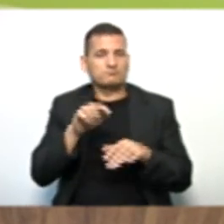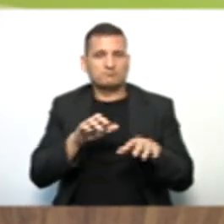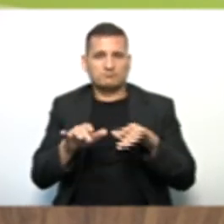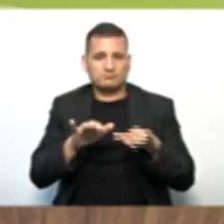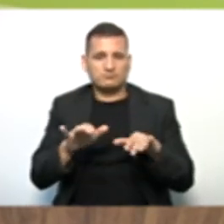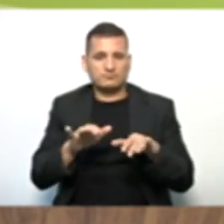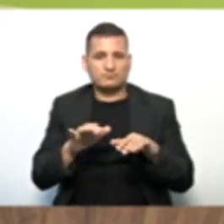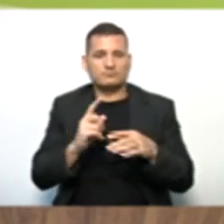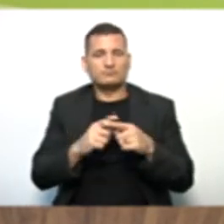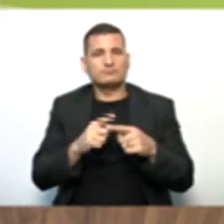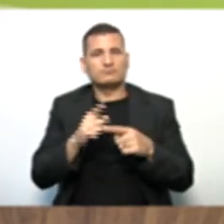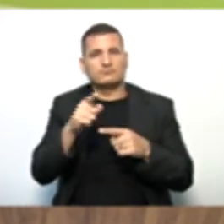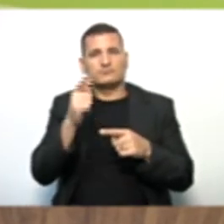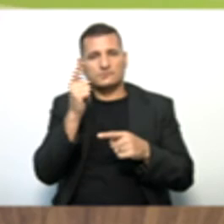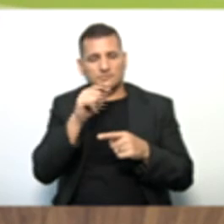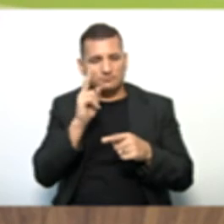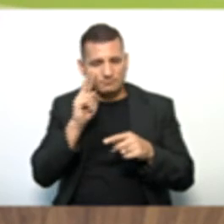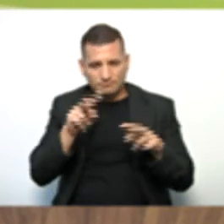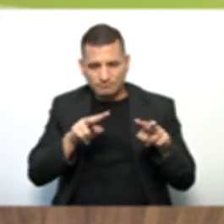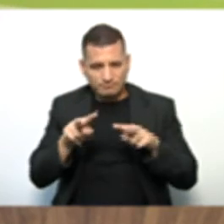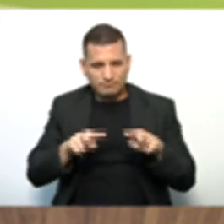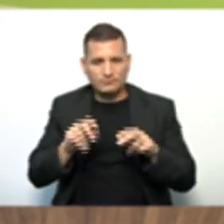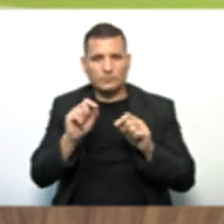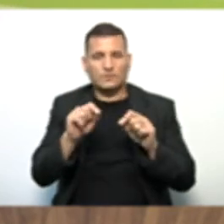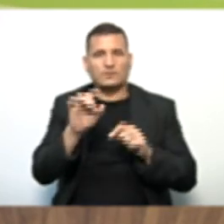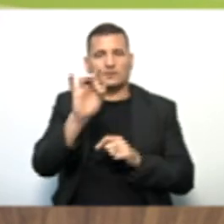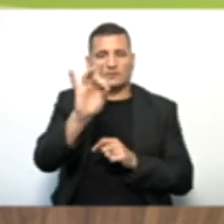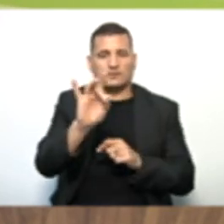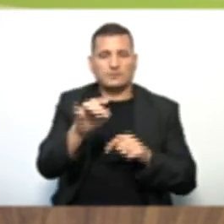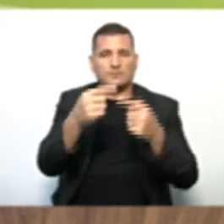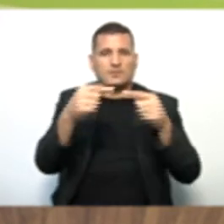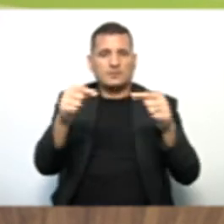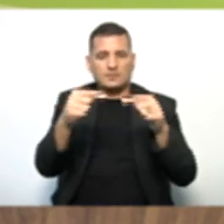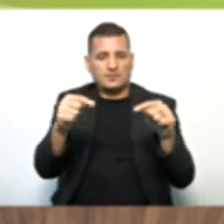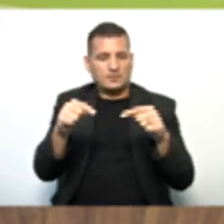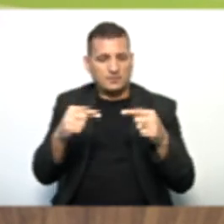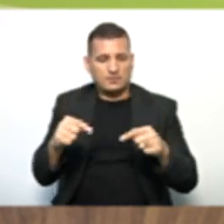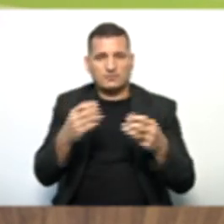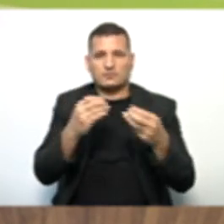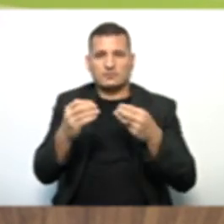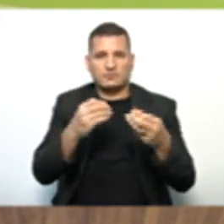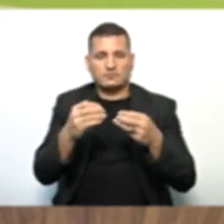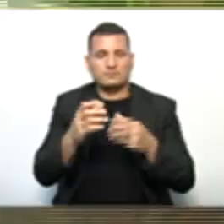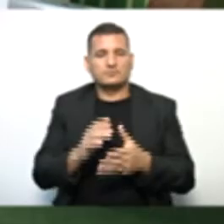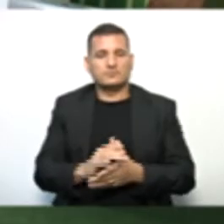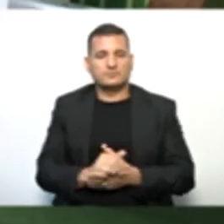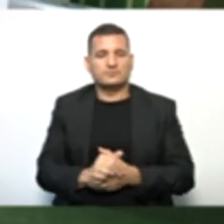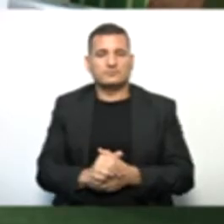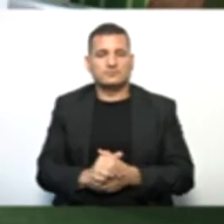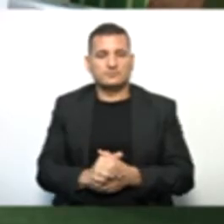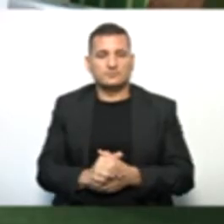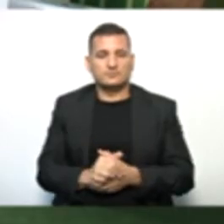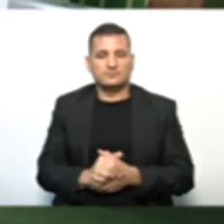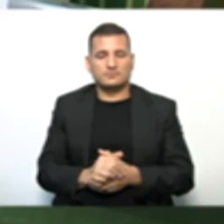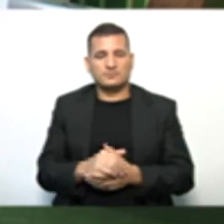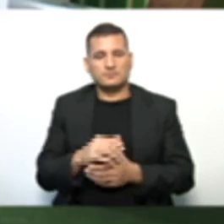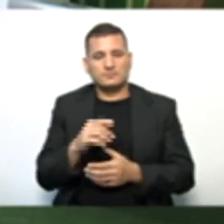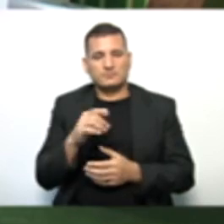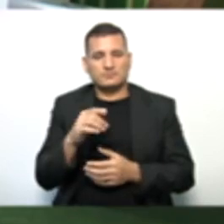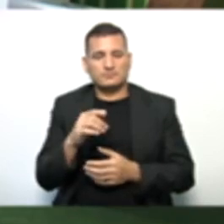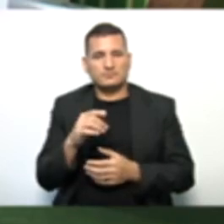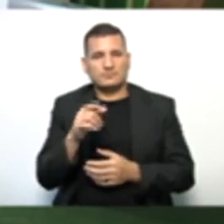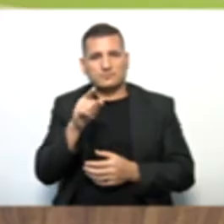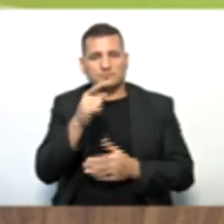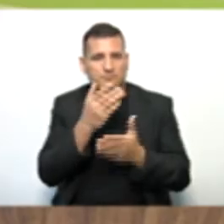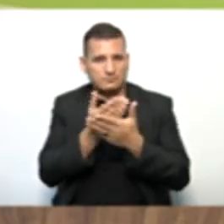porque você consegue ver o que cada linha está fazendo, como você deve fazer. É bom, legal né? isso. Então também. quando